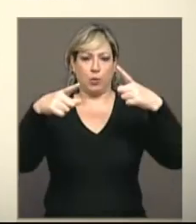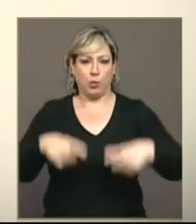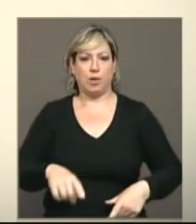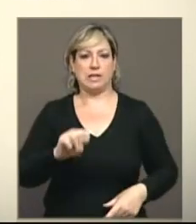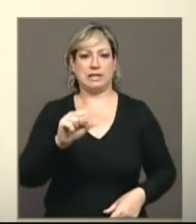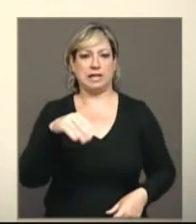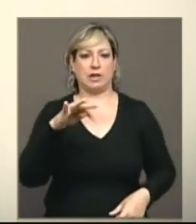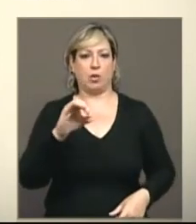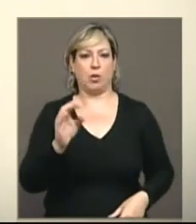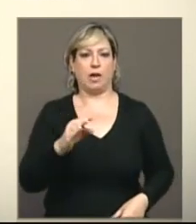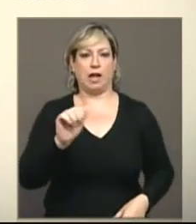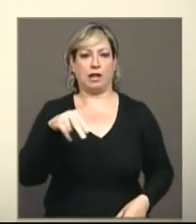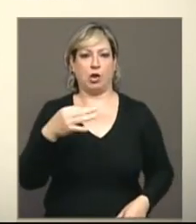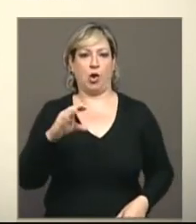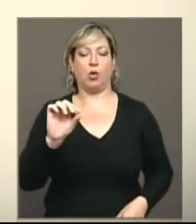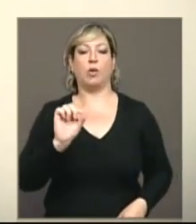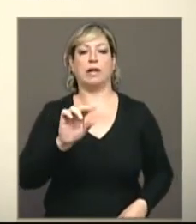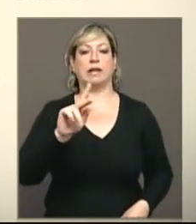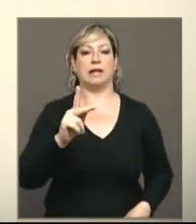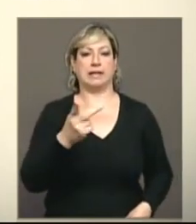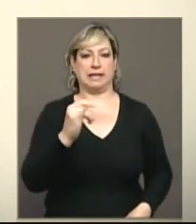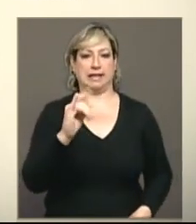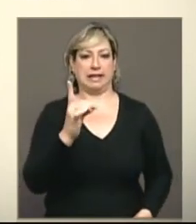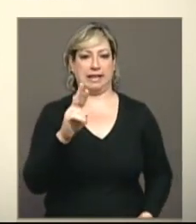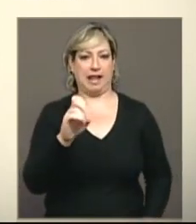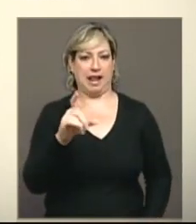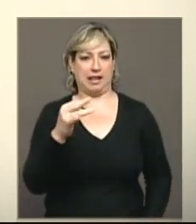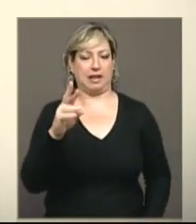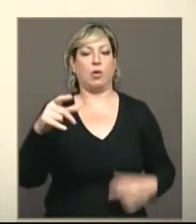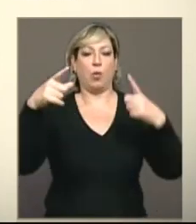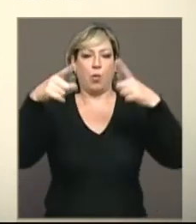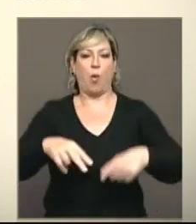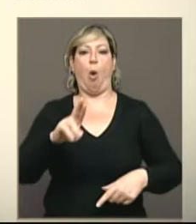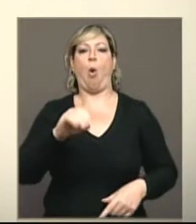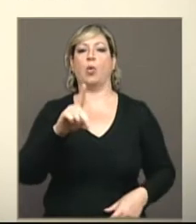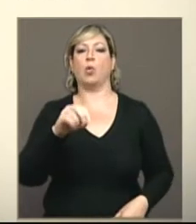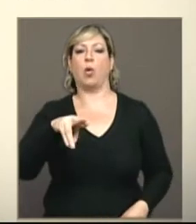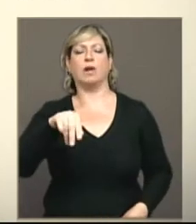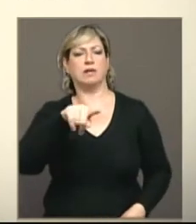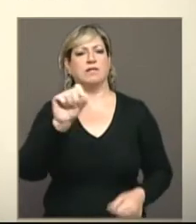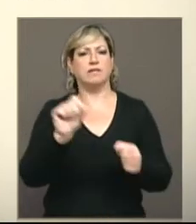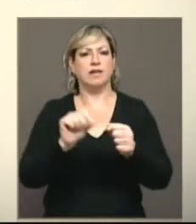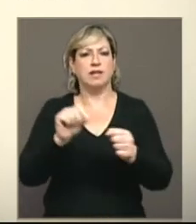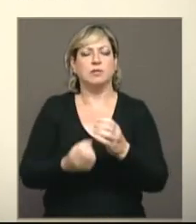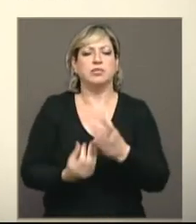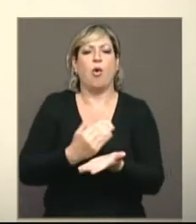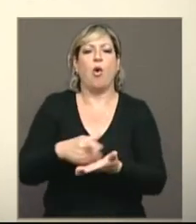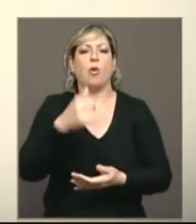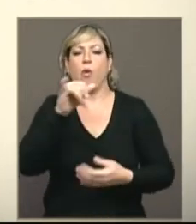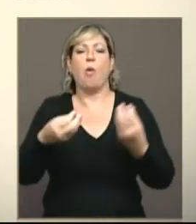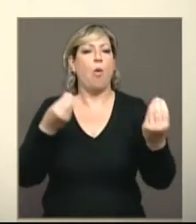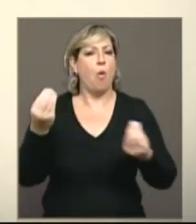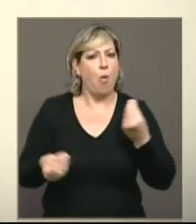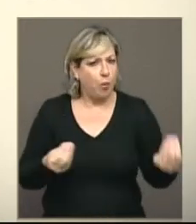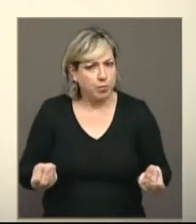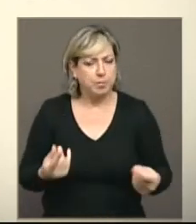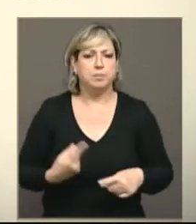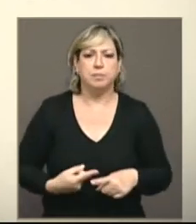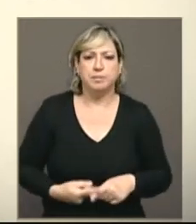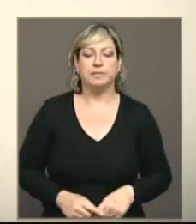Santo Antônio em Rondônia o governo vem investindo muito na construção de usinas hidrelétricas Por que presidenta o